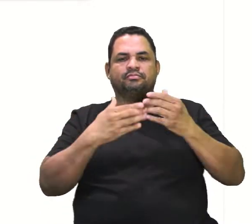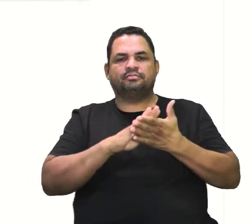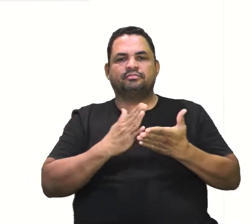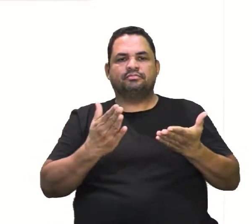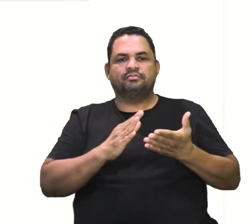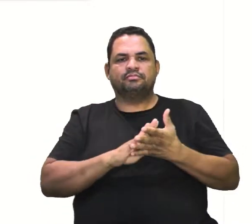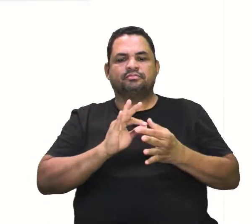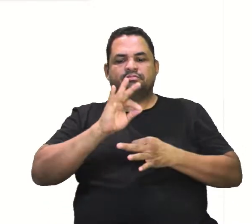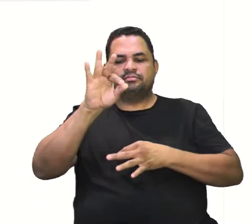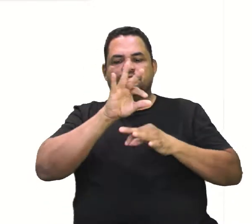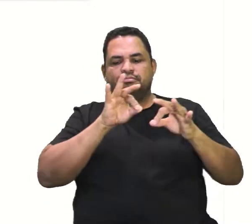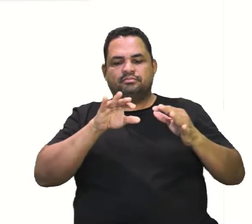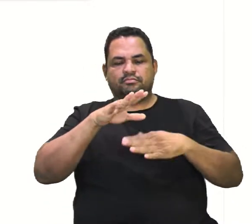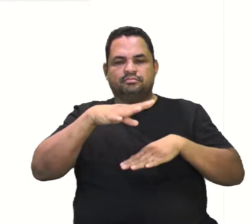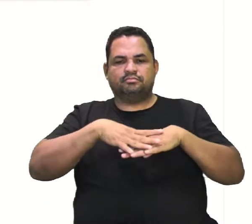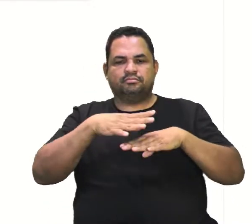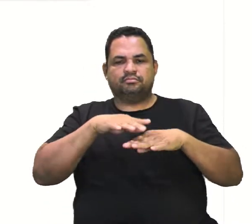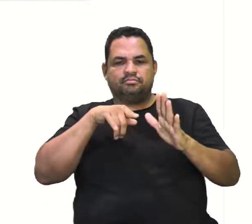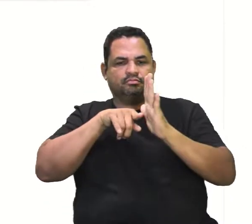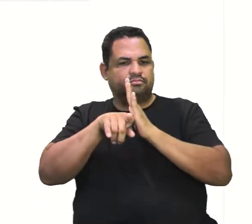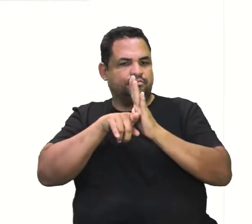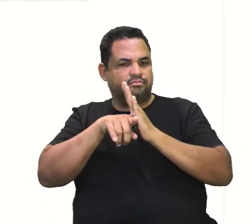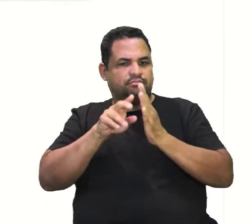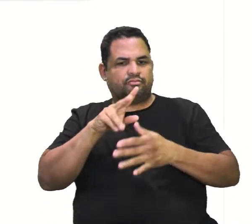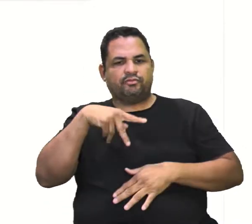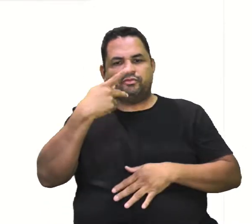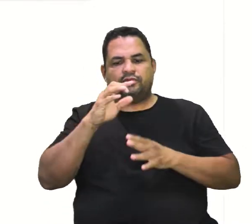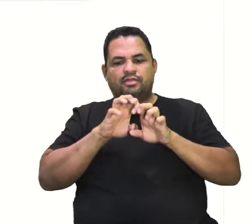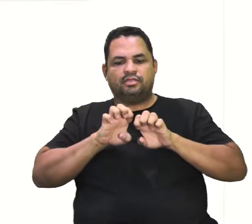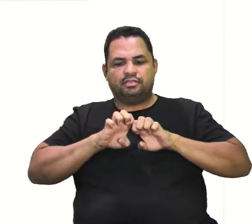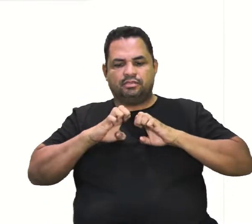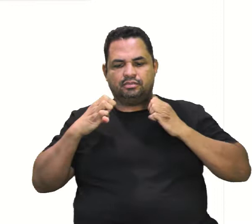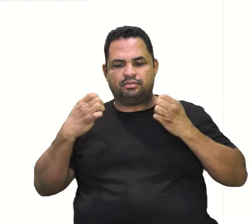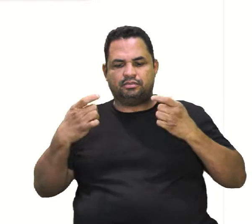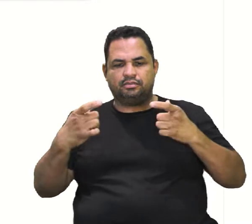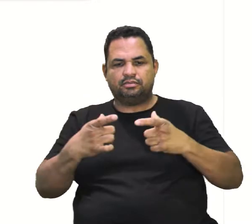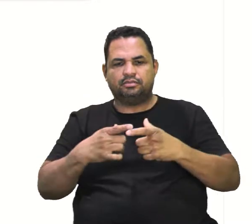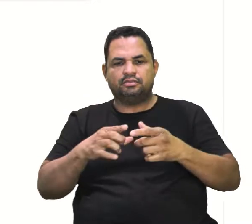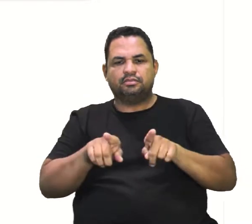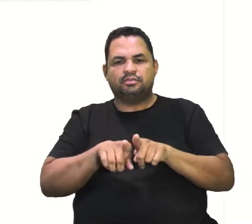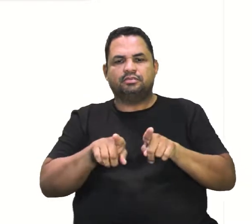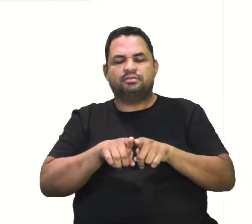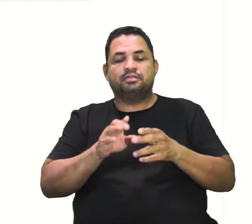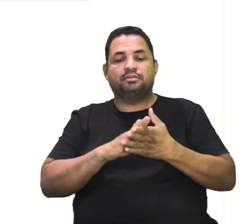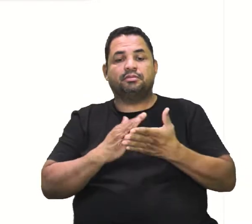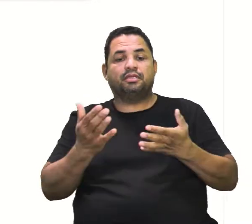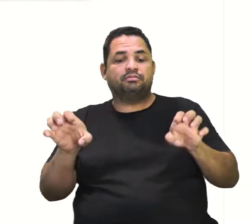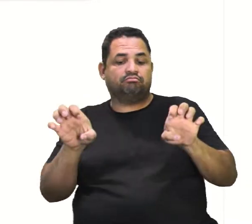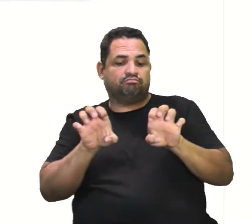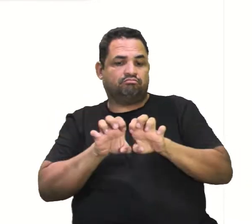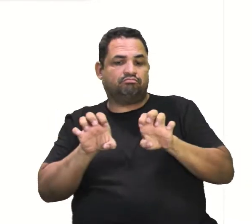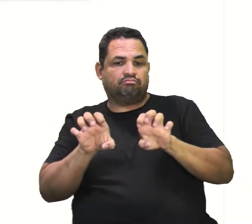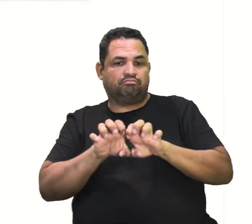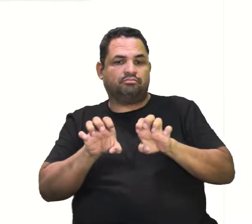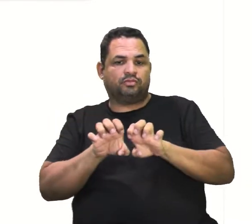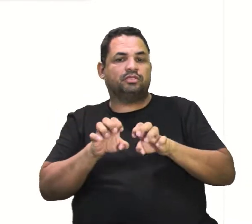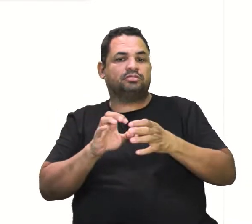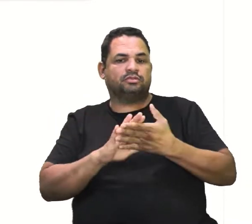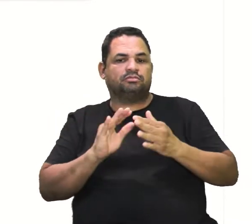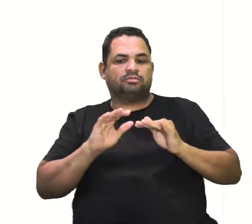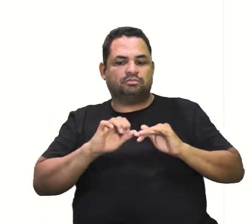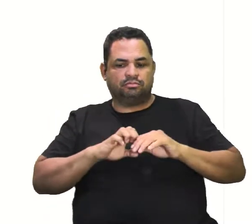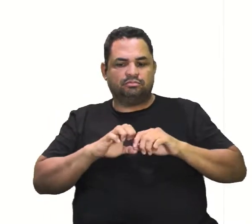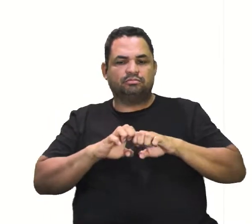da geometria analítica. Vamos lá. Vamos falar sobre a elipse e vamos também equacionar a